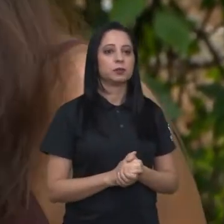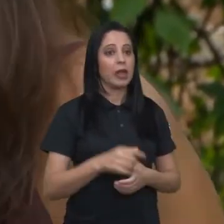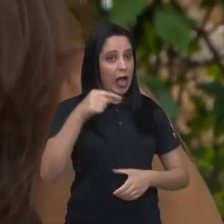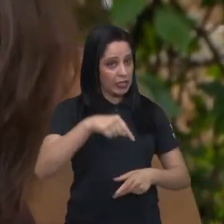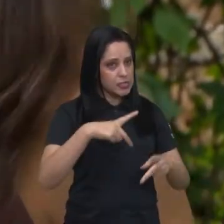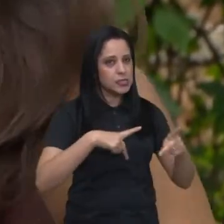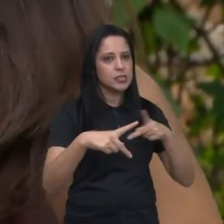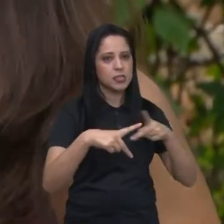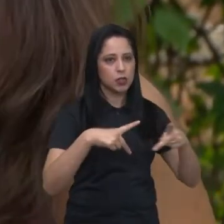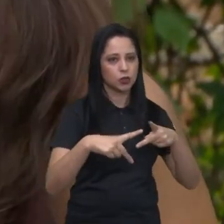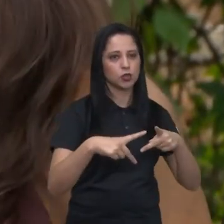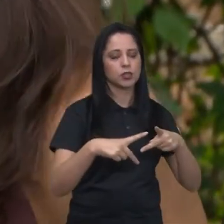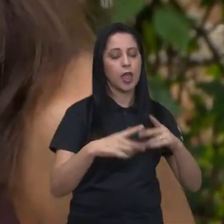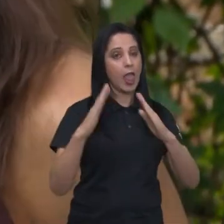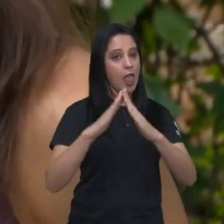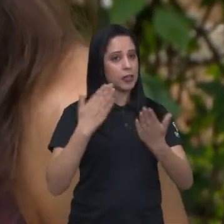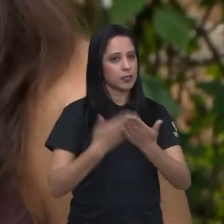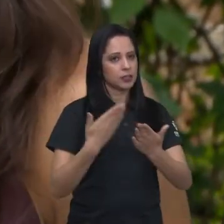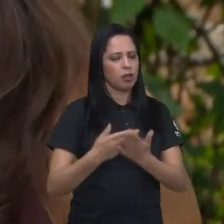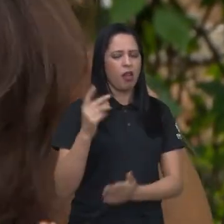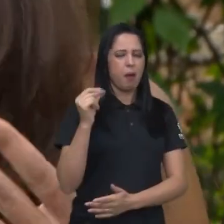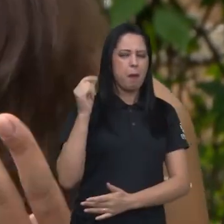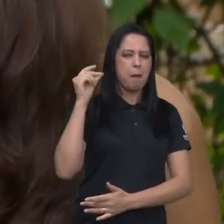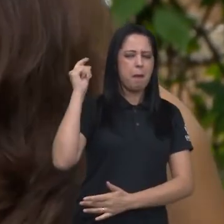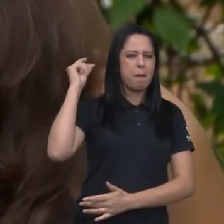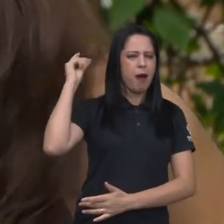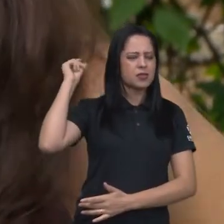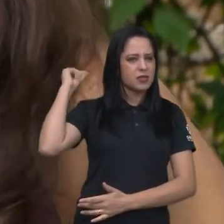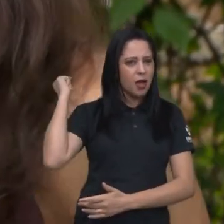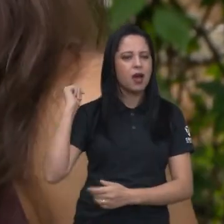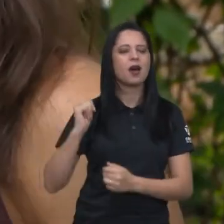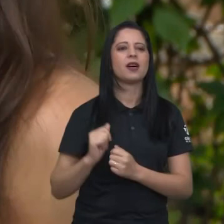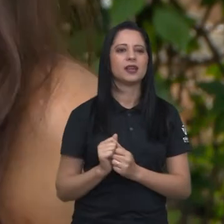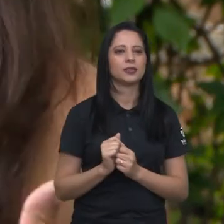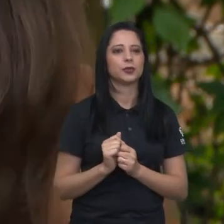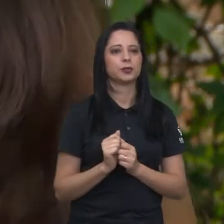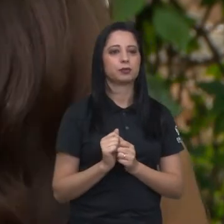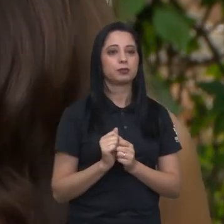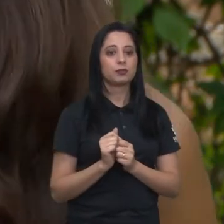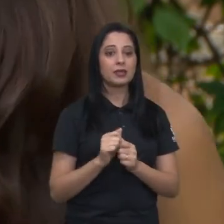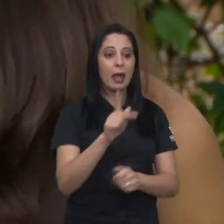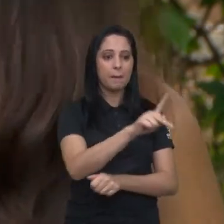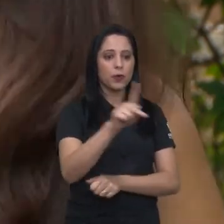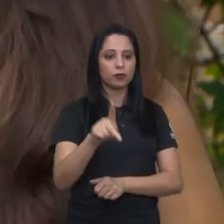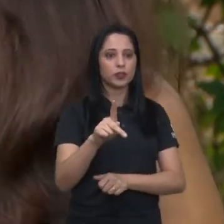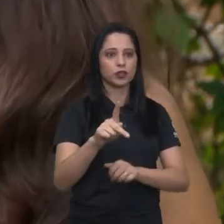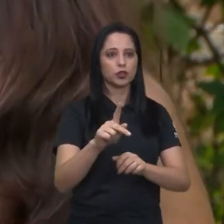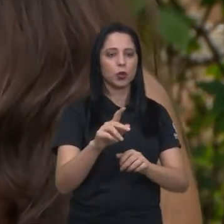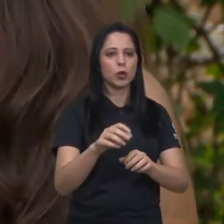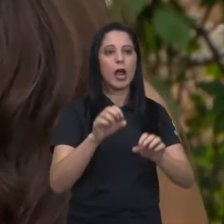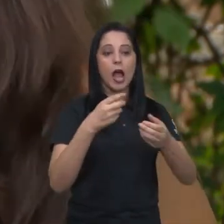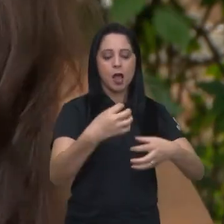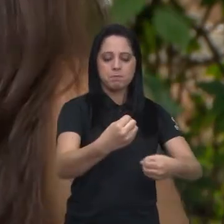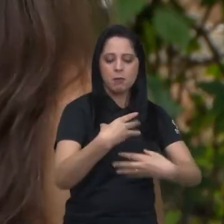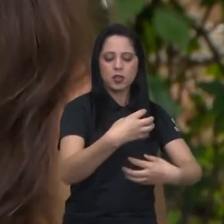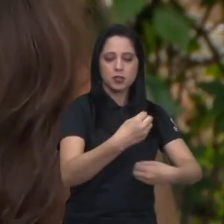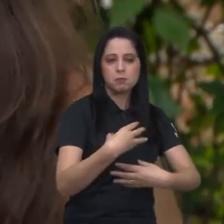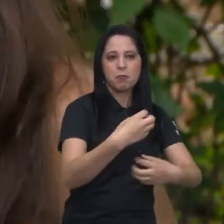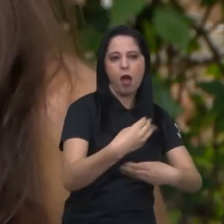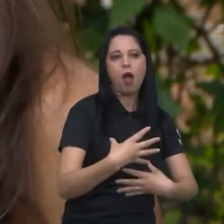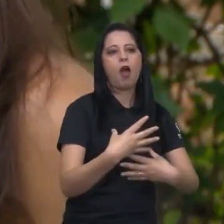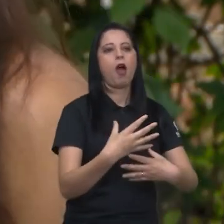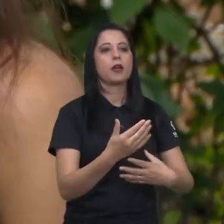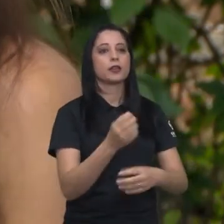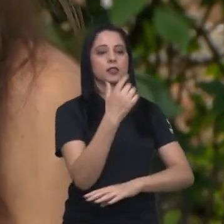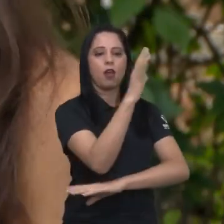em São José, no colégio onde eu estudava, onde eu era muito estimulada na parte da educação ambiental, de olhar para a natureza, para o cultivo